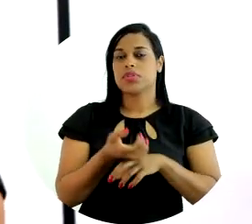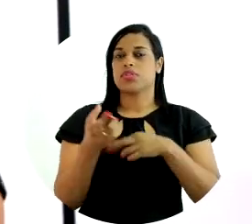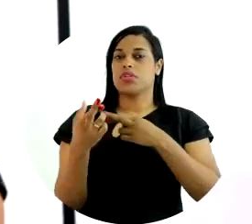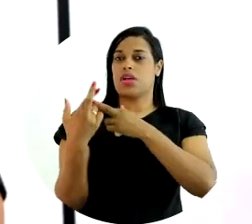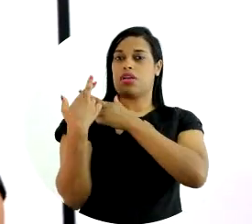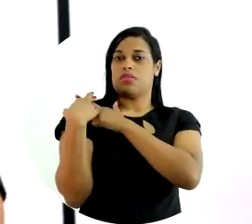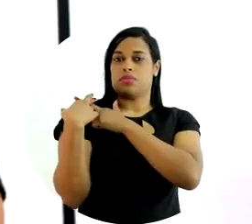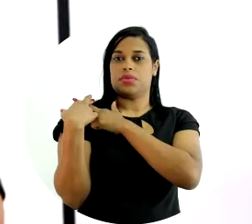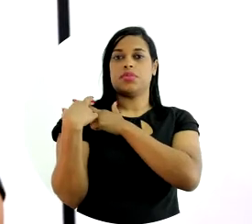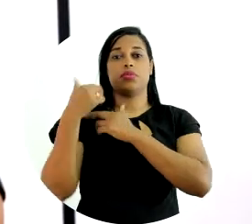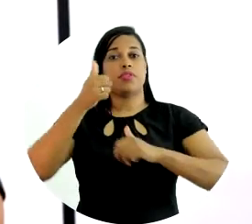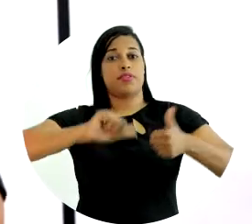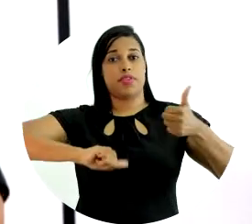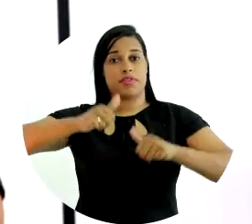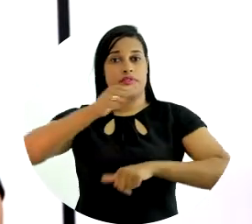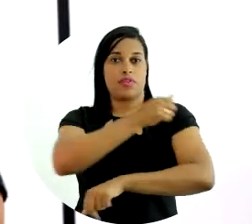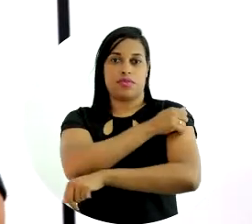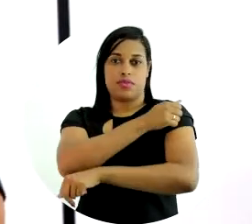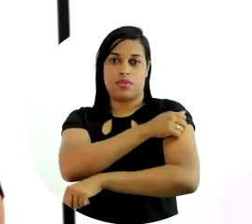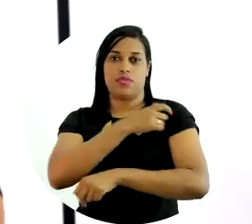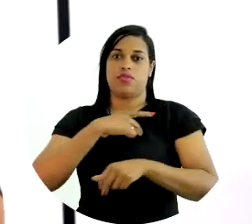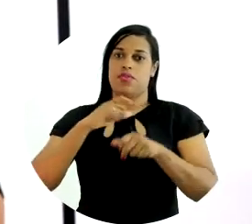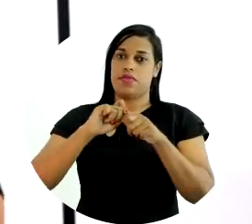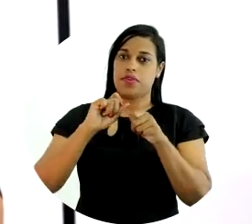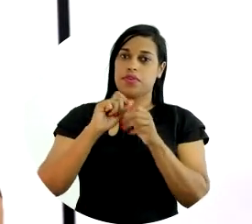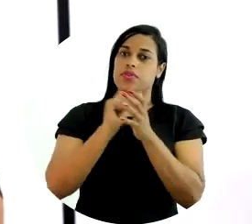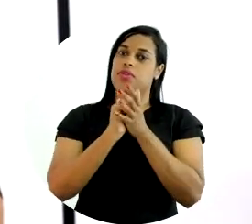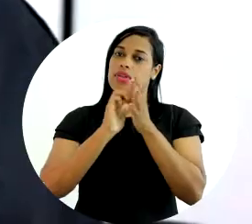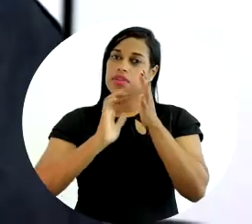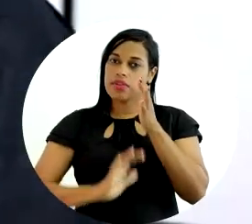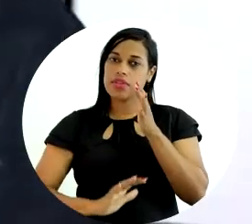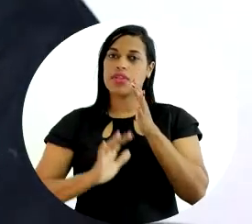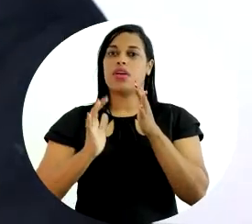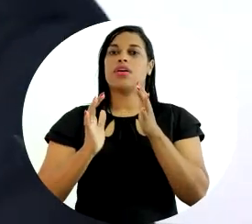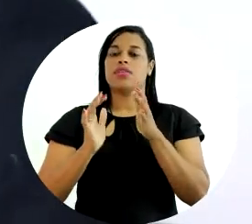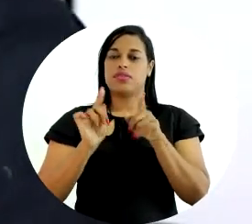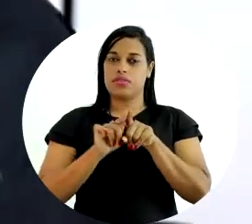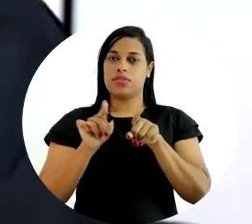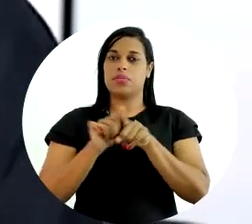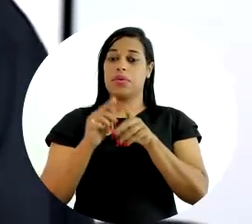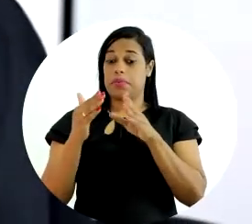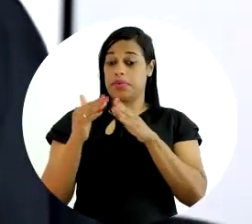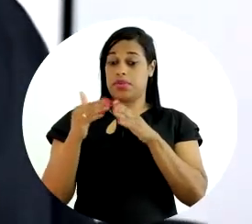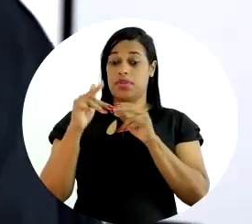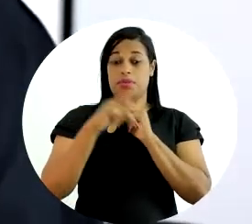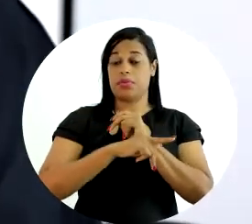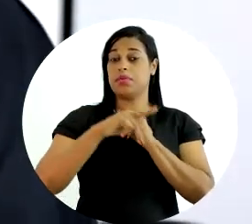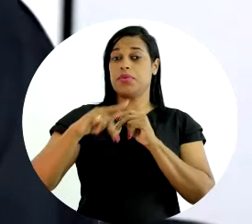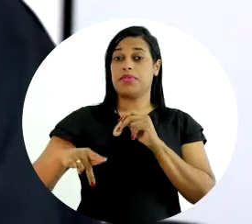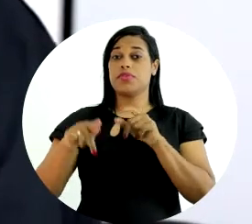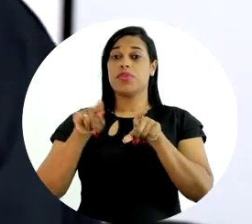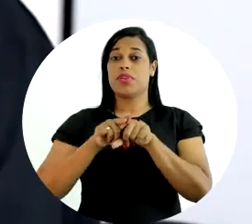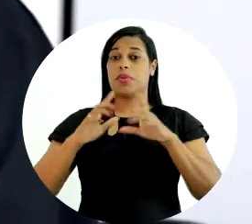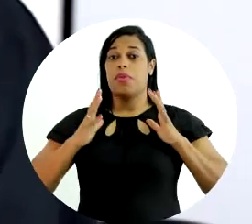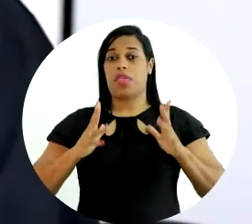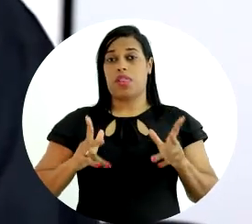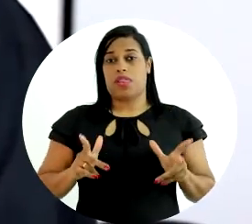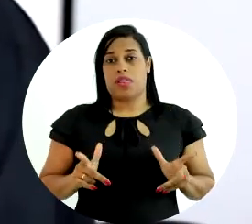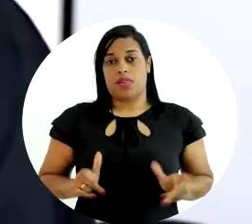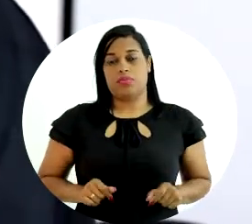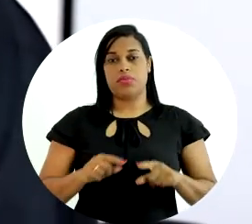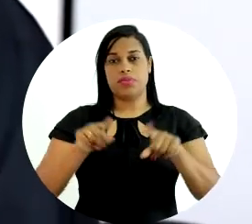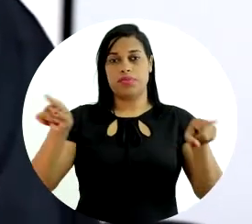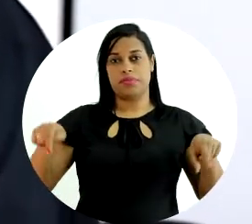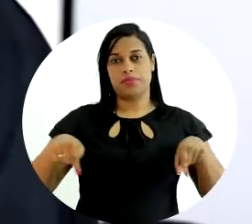ficarão com a responsabilidade de verificar se os alunos tenham feito as horas que tem sido descrito por que sou ea questão da